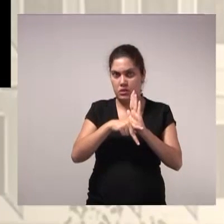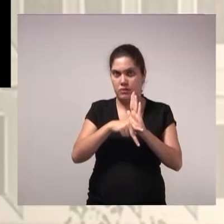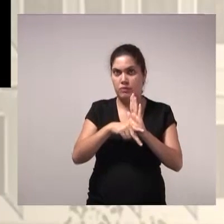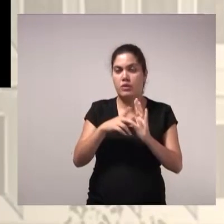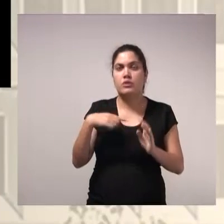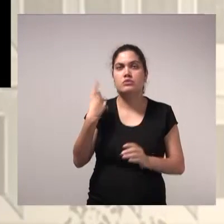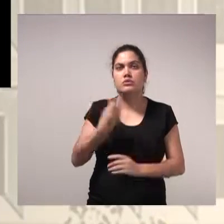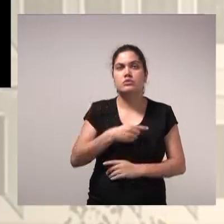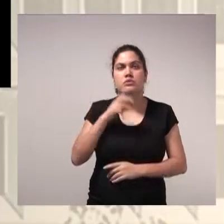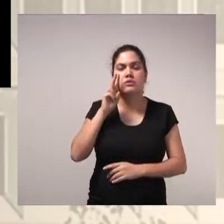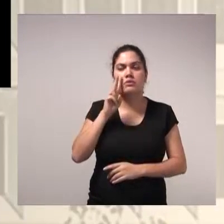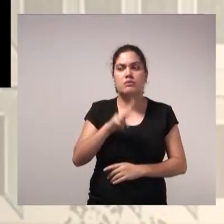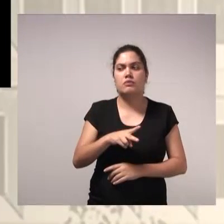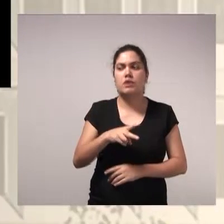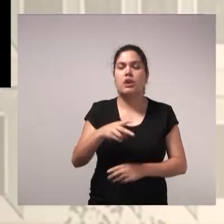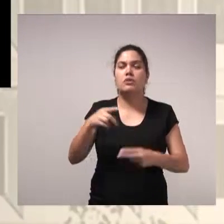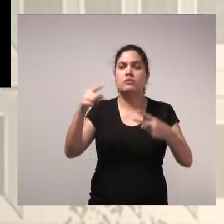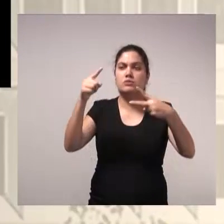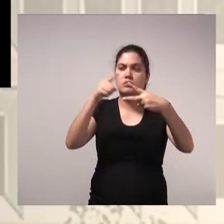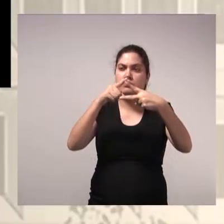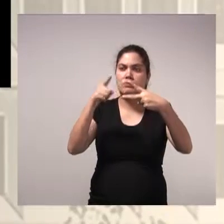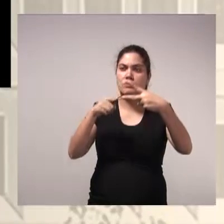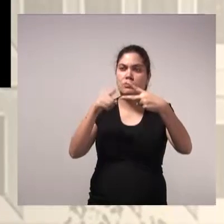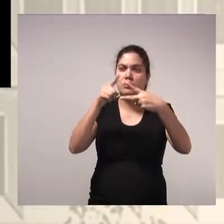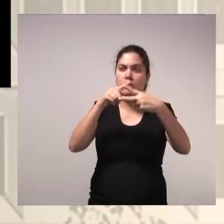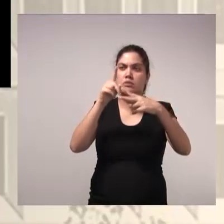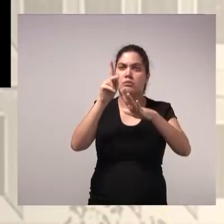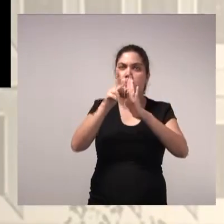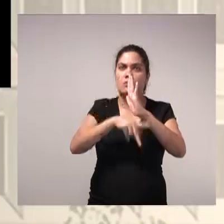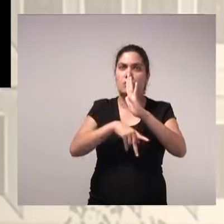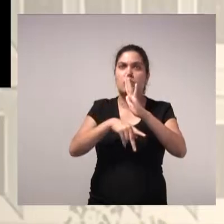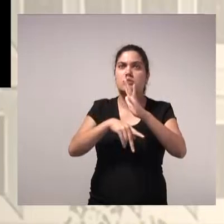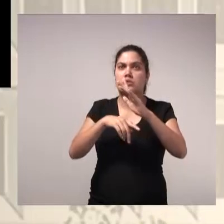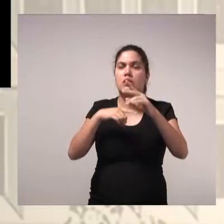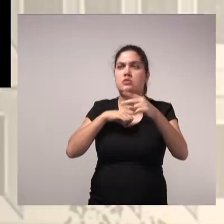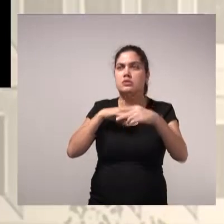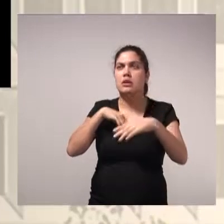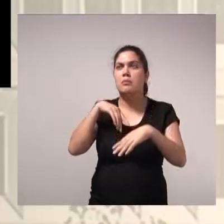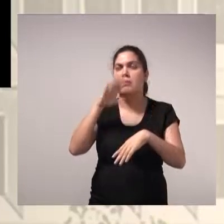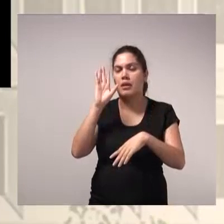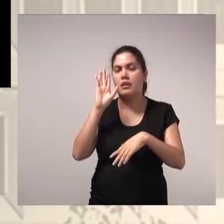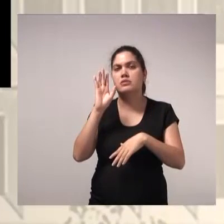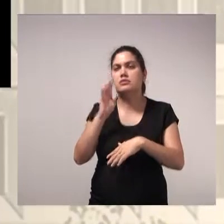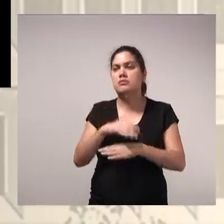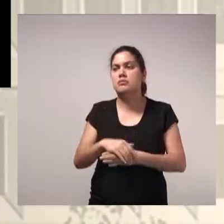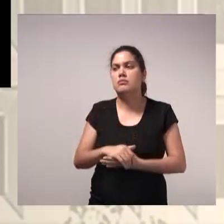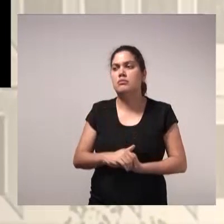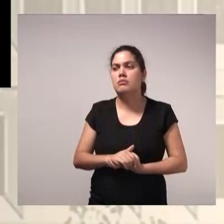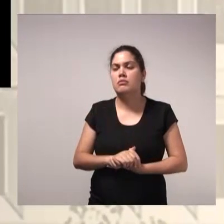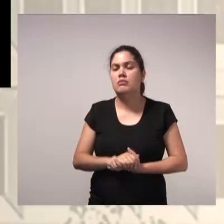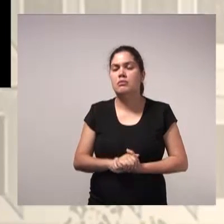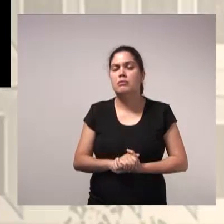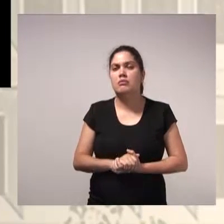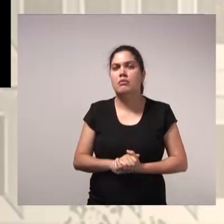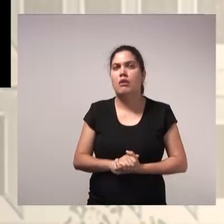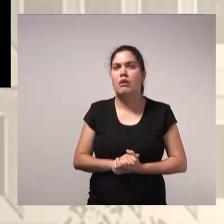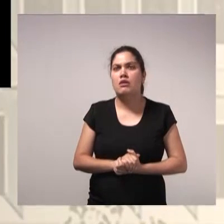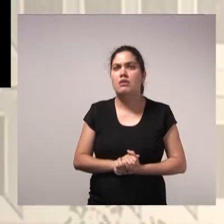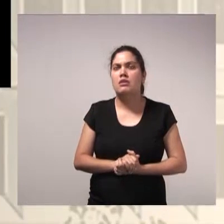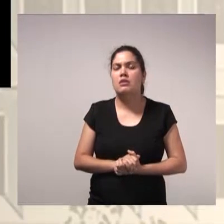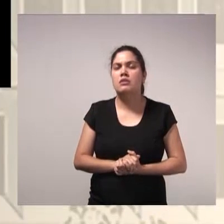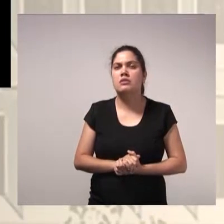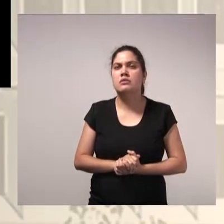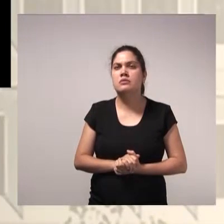vendo dois dos projetos válidos, ele tem mais de uma dezena já, no portfólio da CODAB, que é